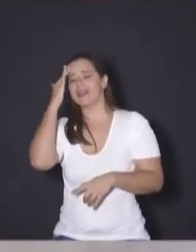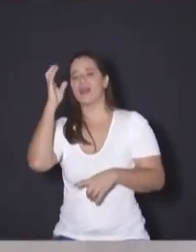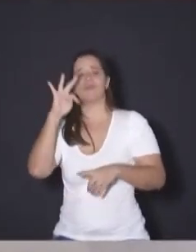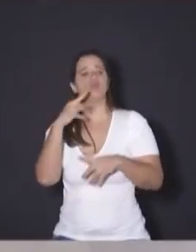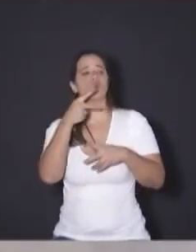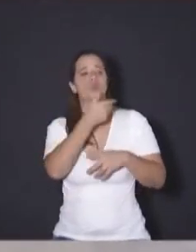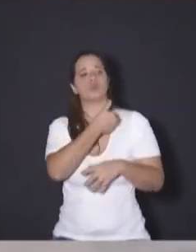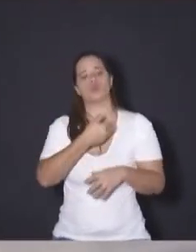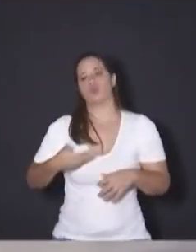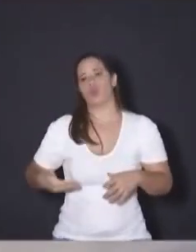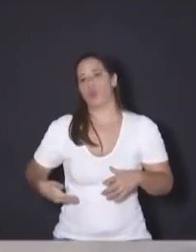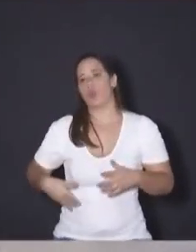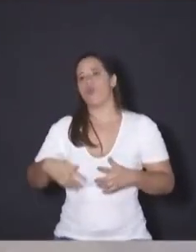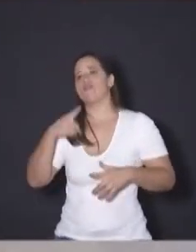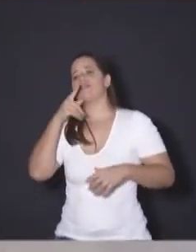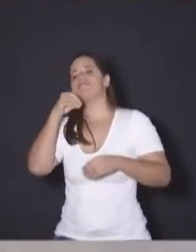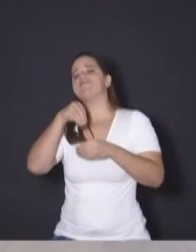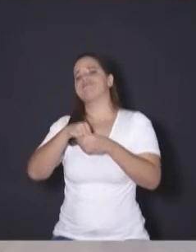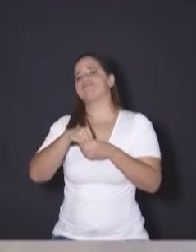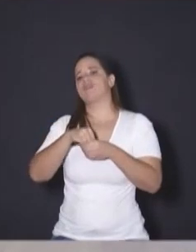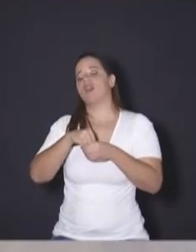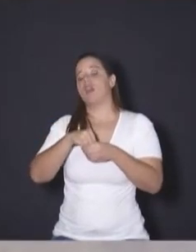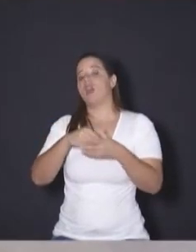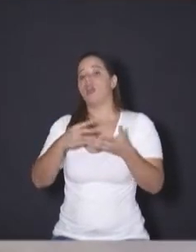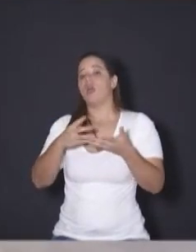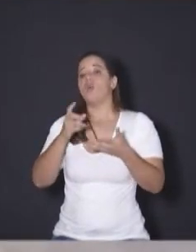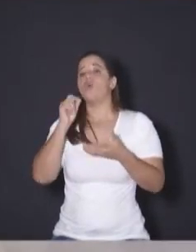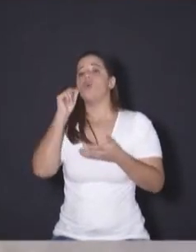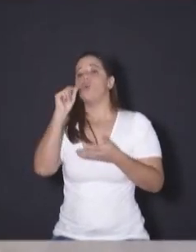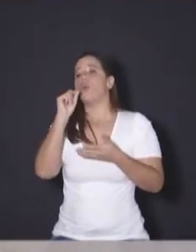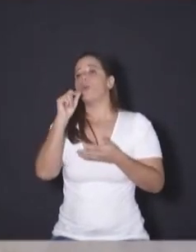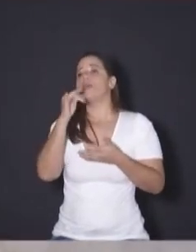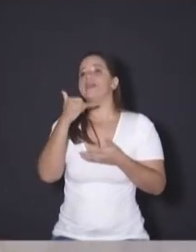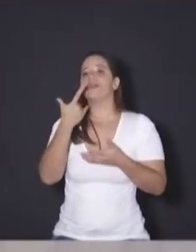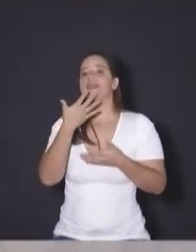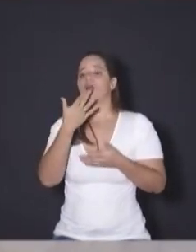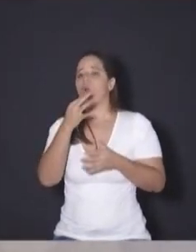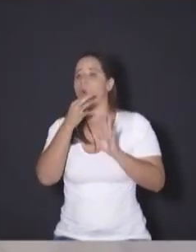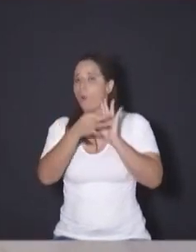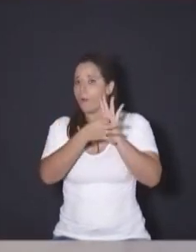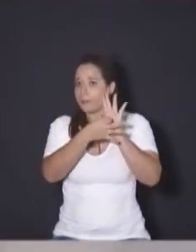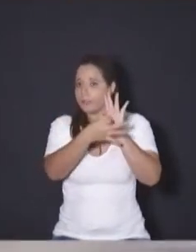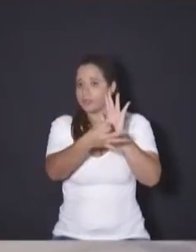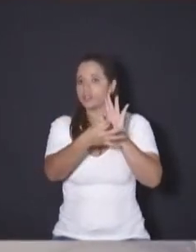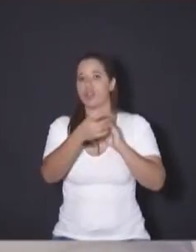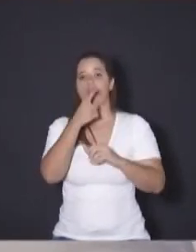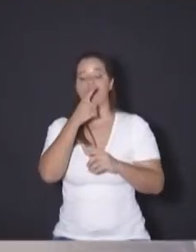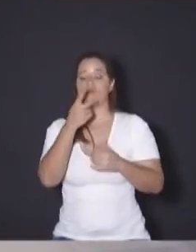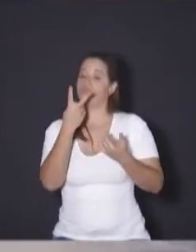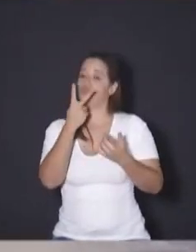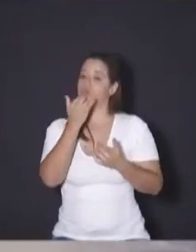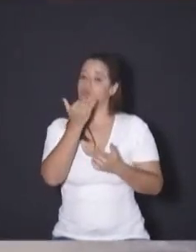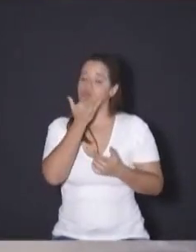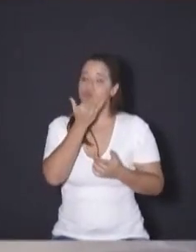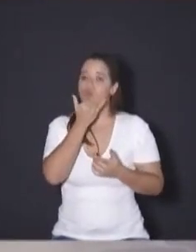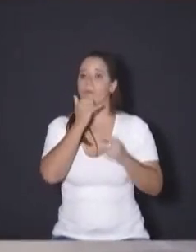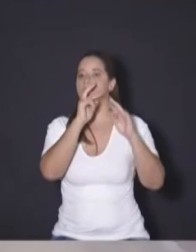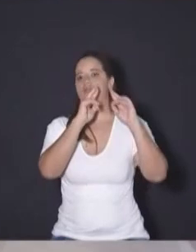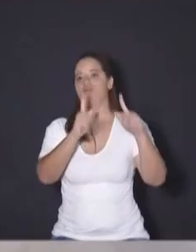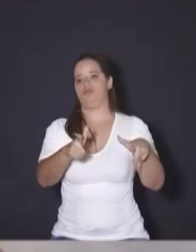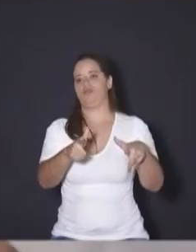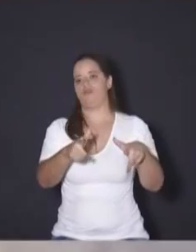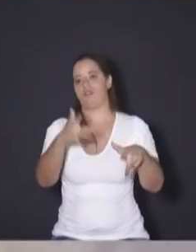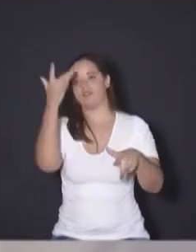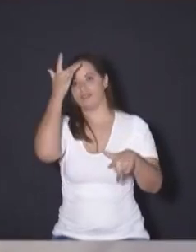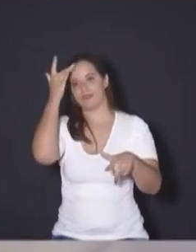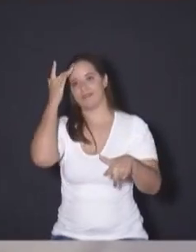isso o que é na minha opinião um equívoco completo de um gestor